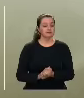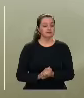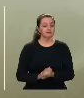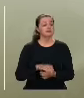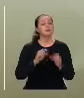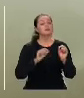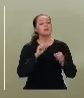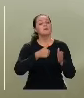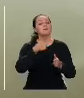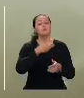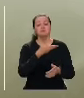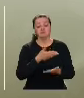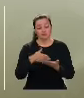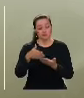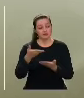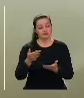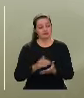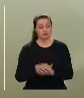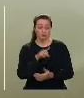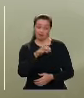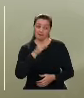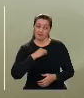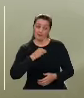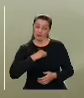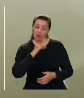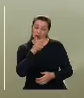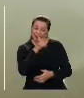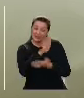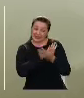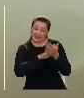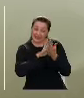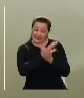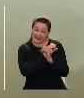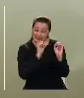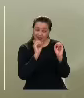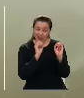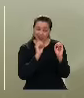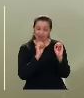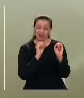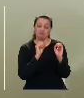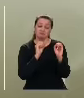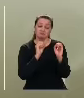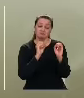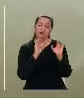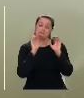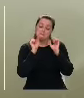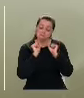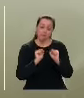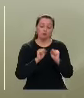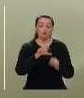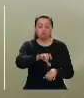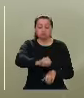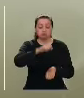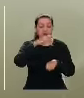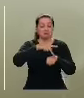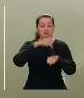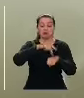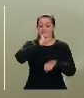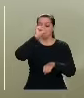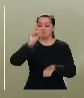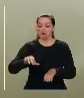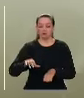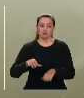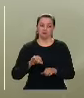pecado nenhum, se você não tem nenhum pecado, então seja o primeiro a